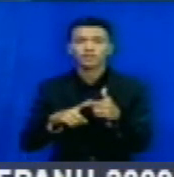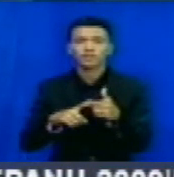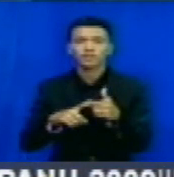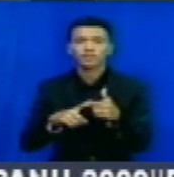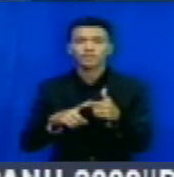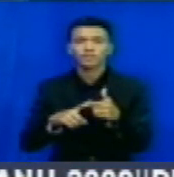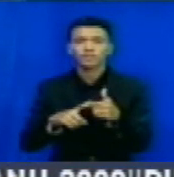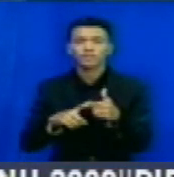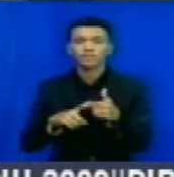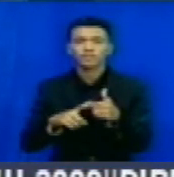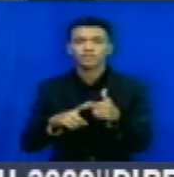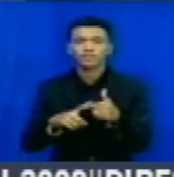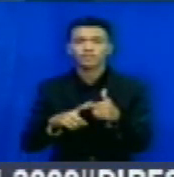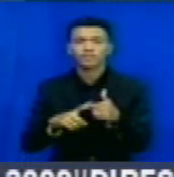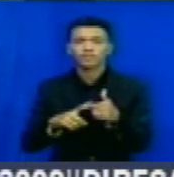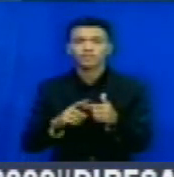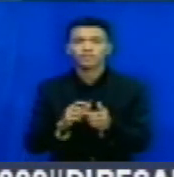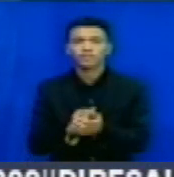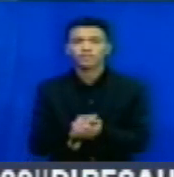maca hipertensia